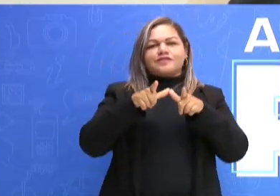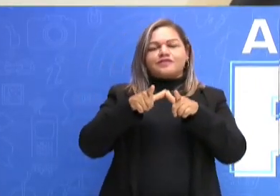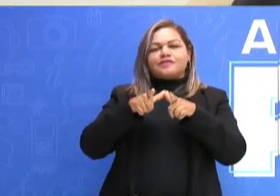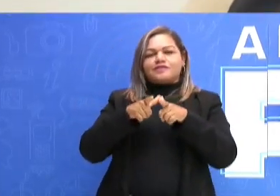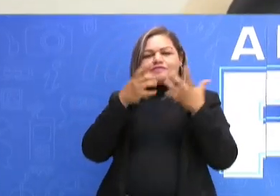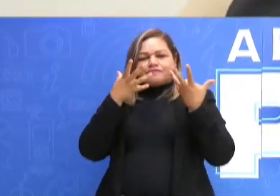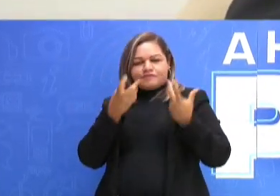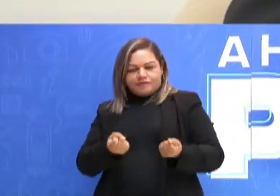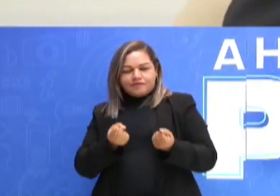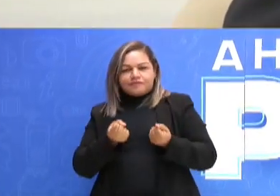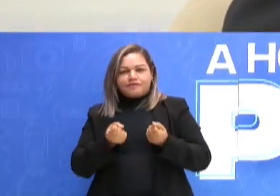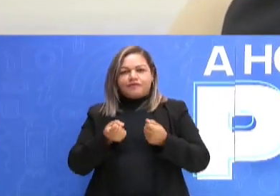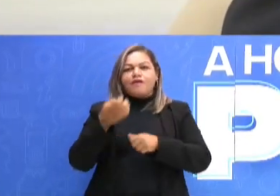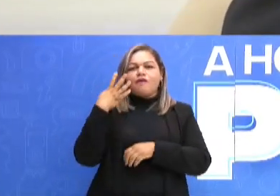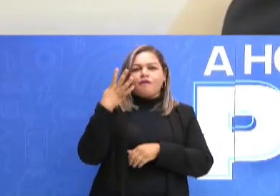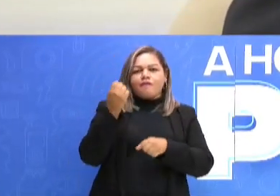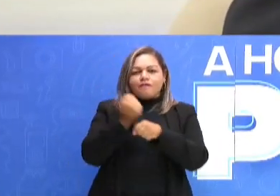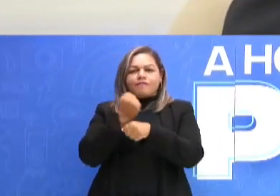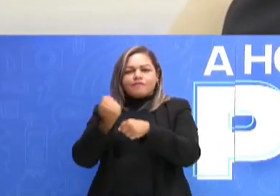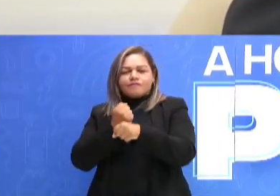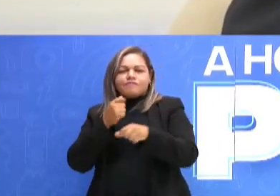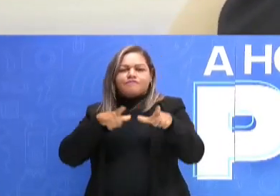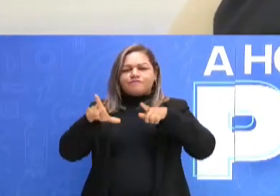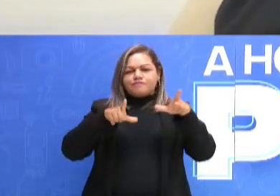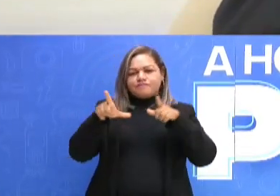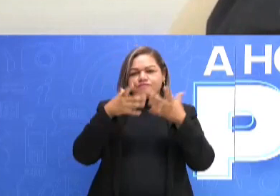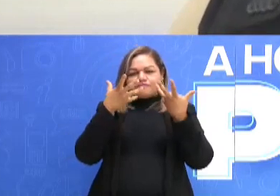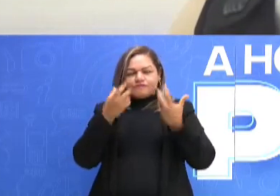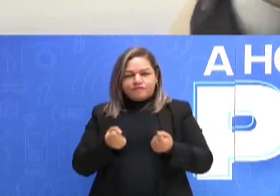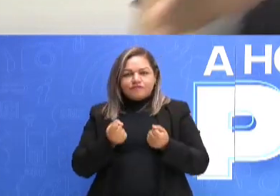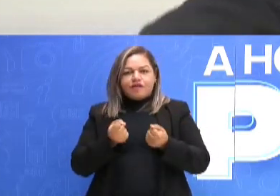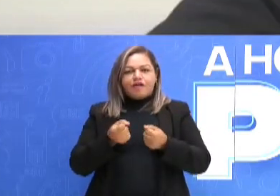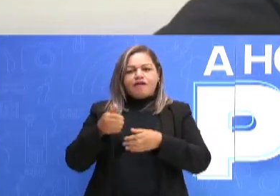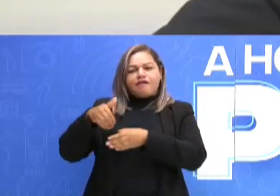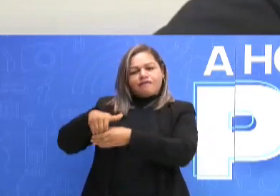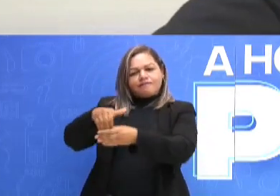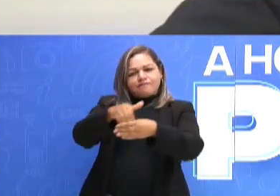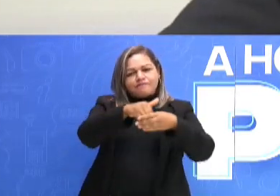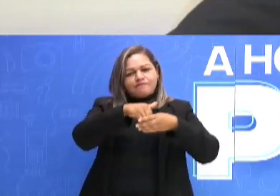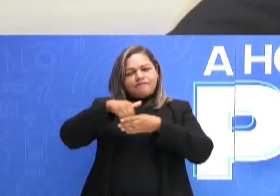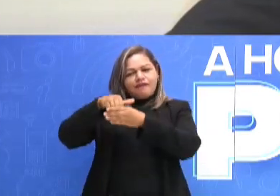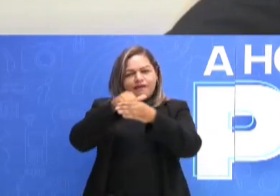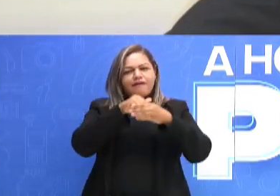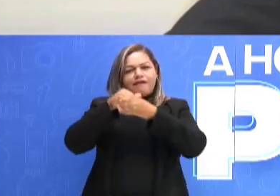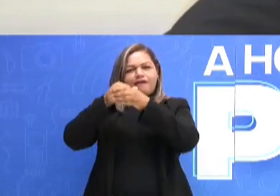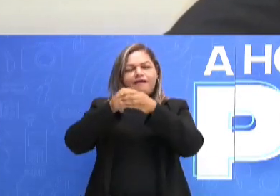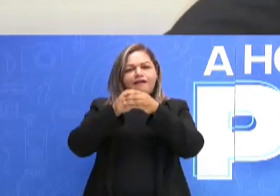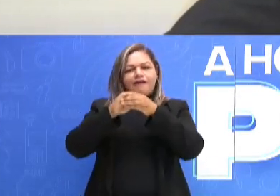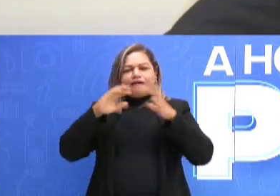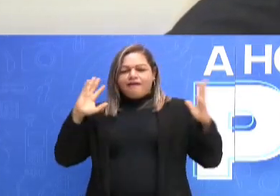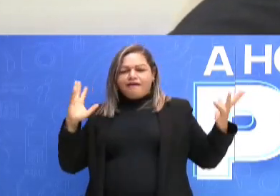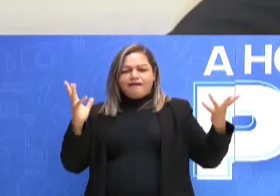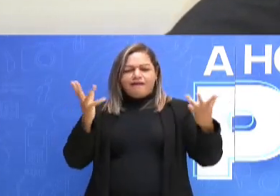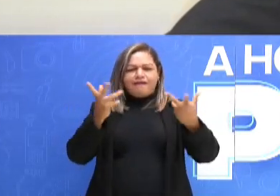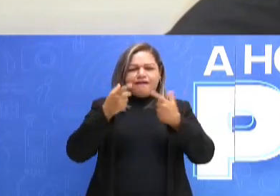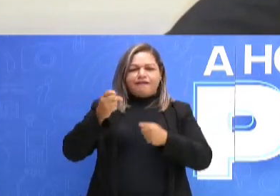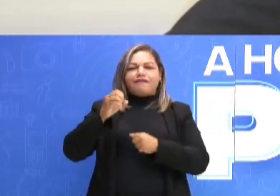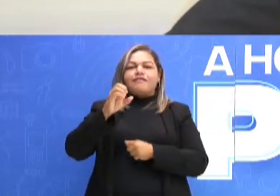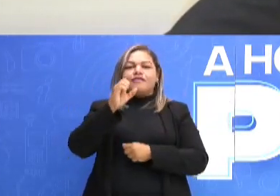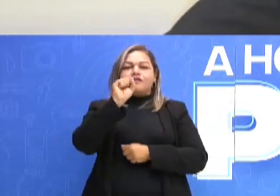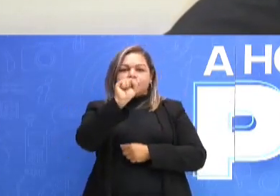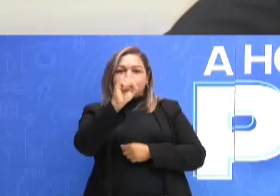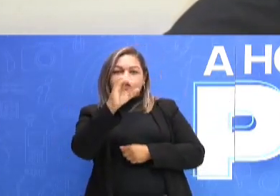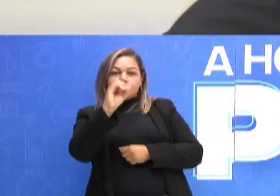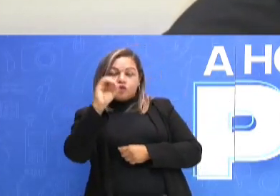aí aprovada pela população, com a votação esplêndida de praticamente 80%